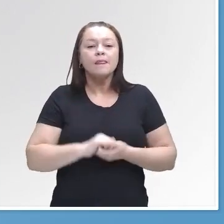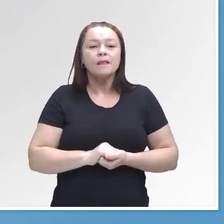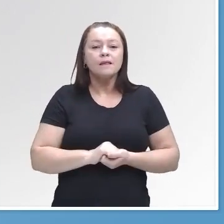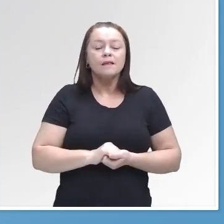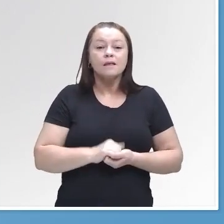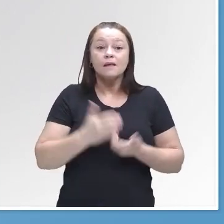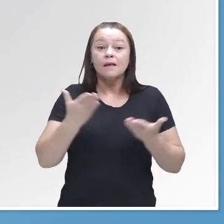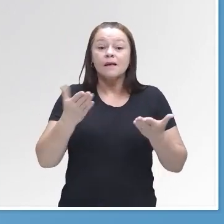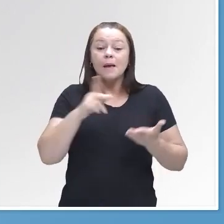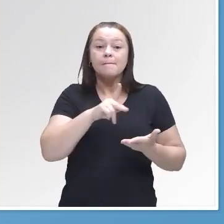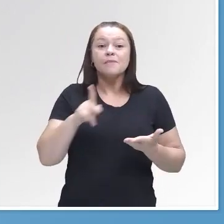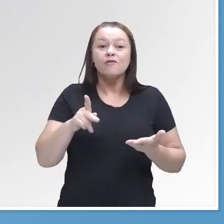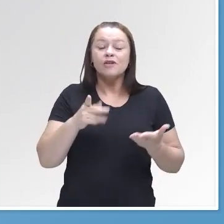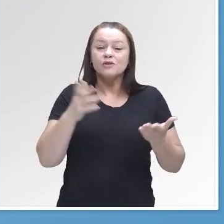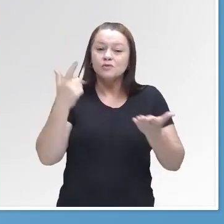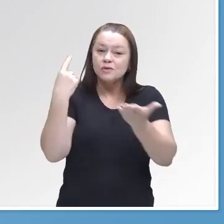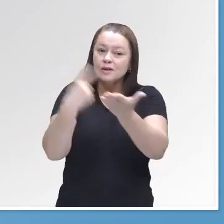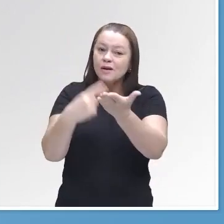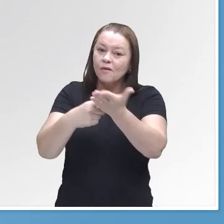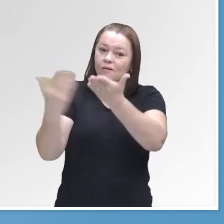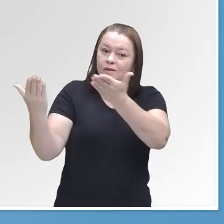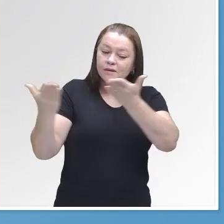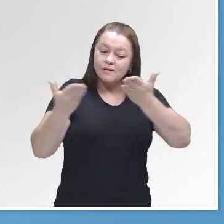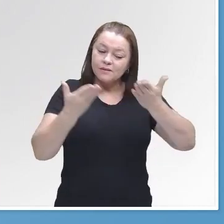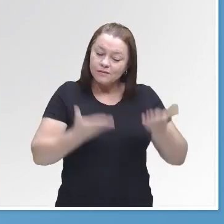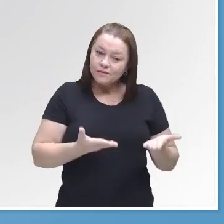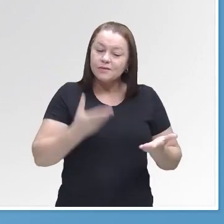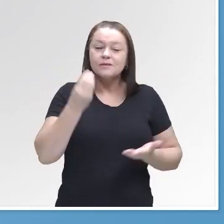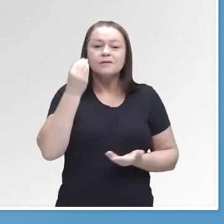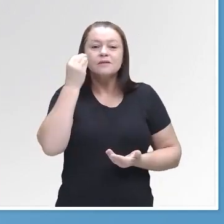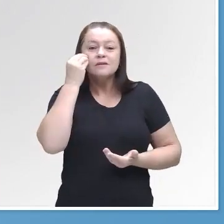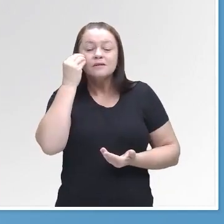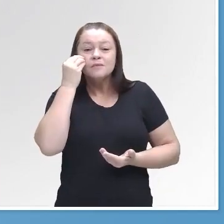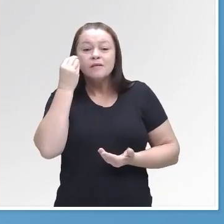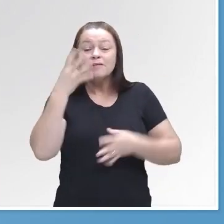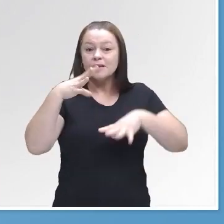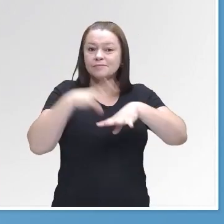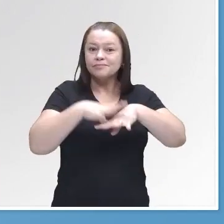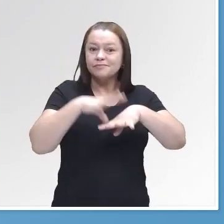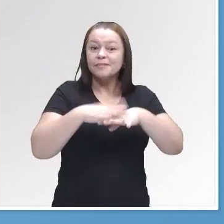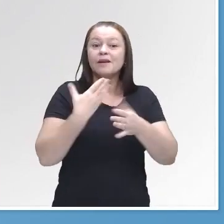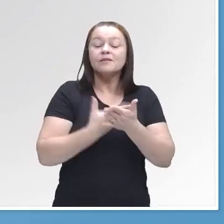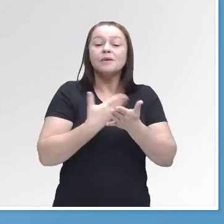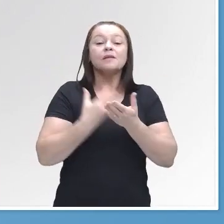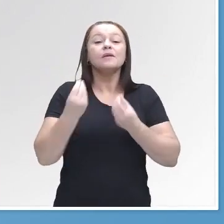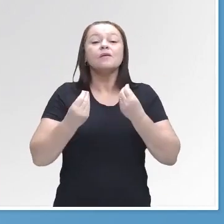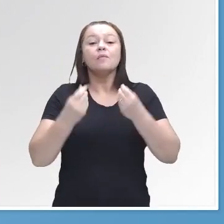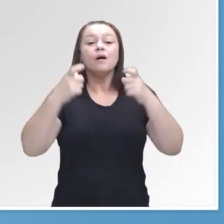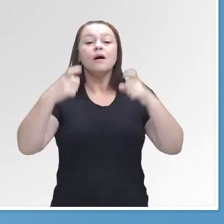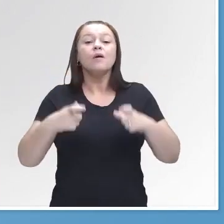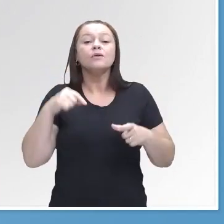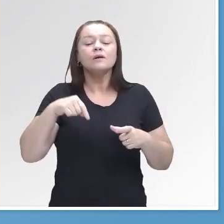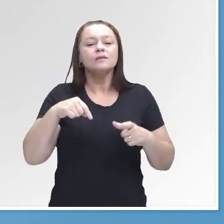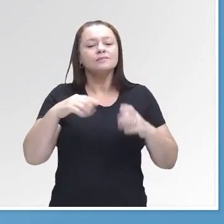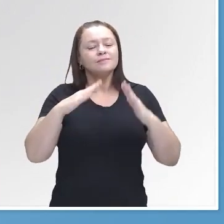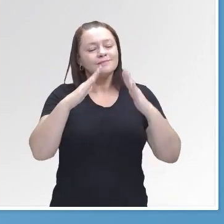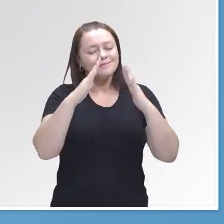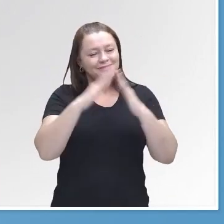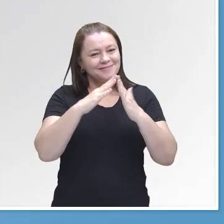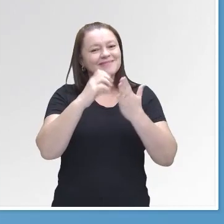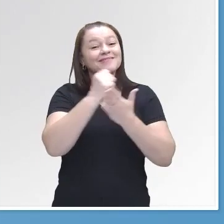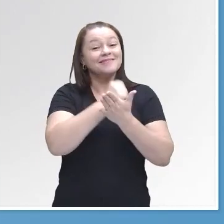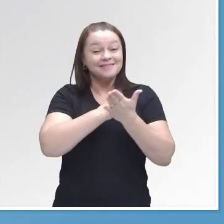trouxe vocês para dar esse exemplo na aula de matemática? Eu estou em uma